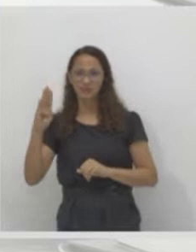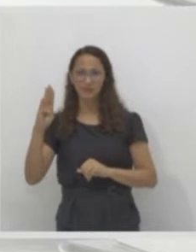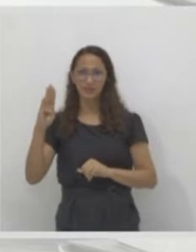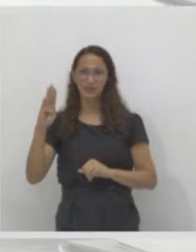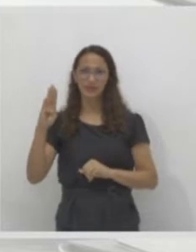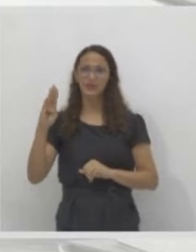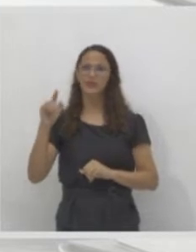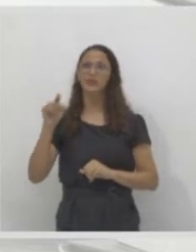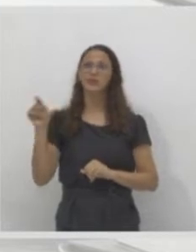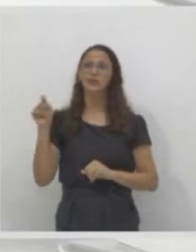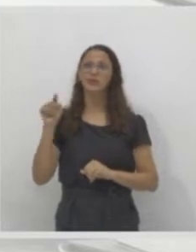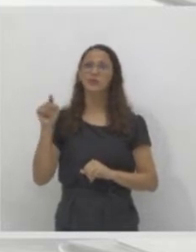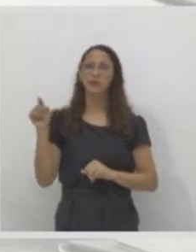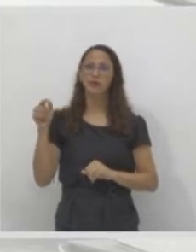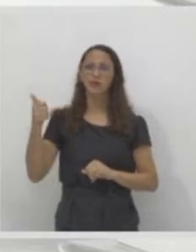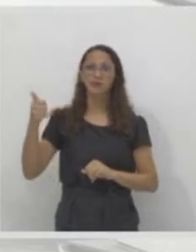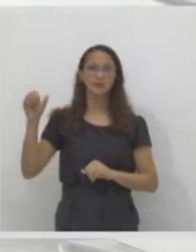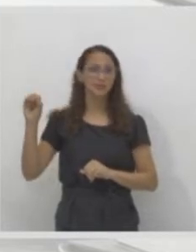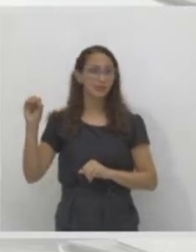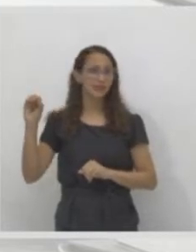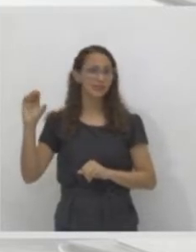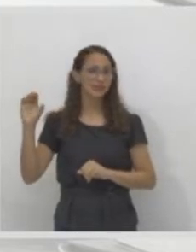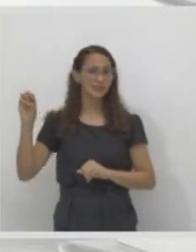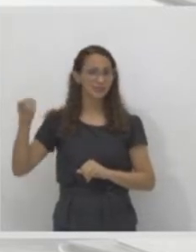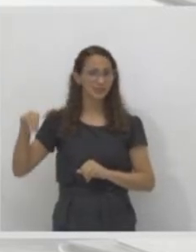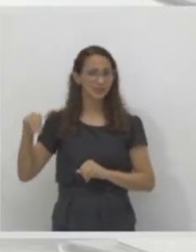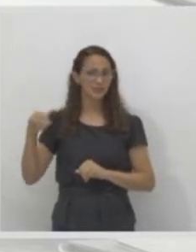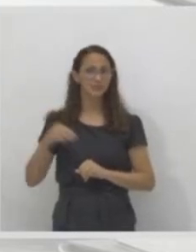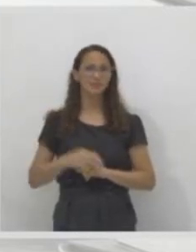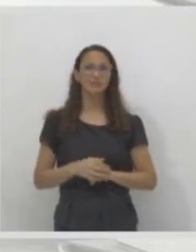de reta, medindo 10 centímetros.